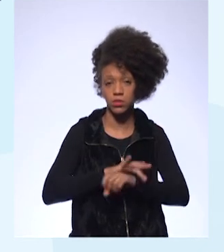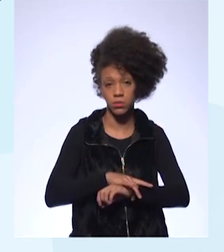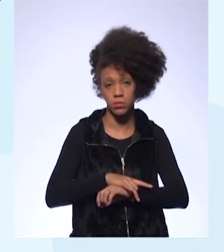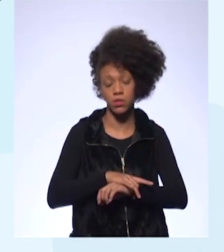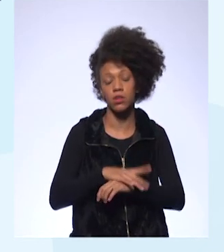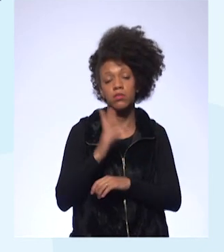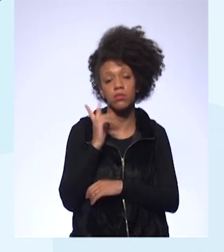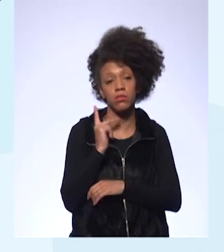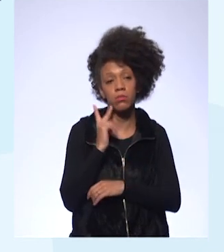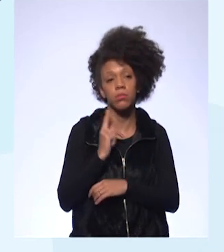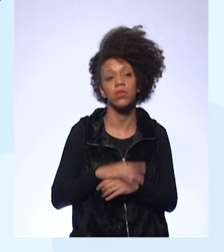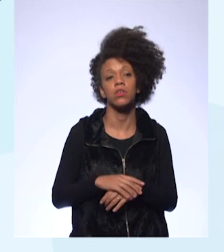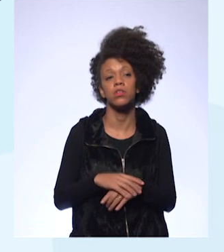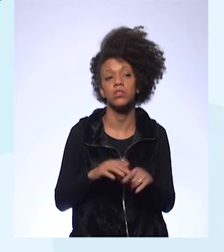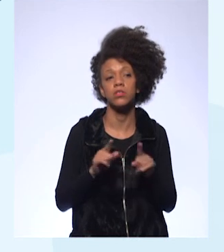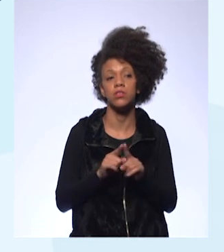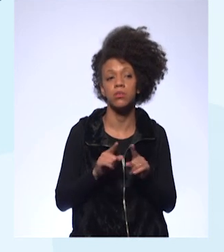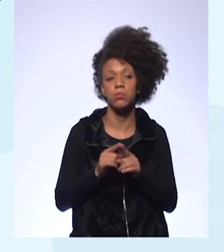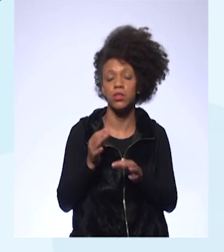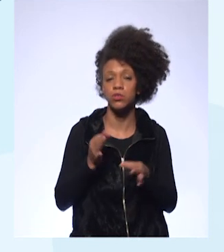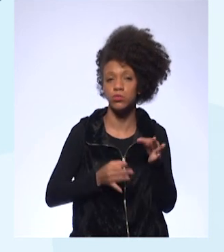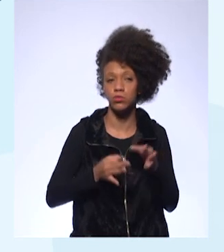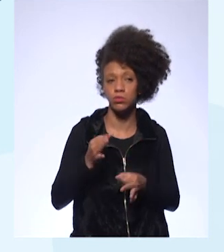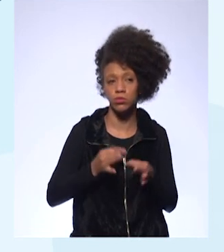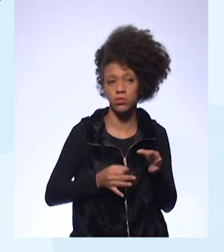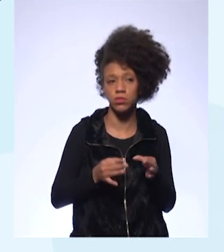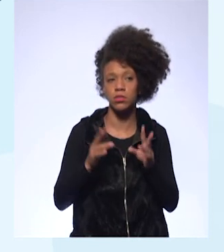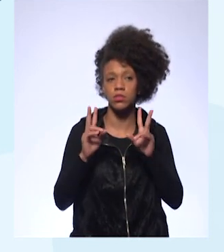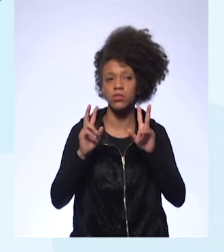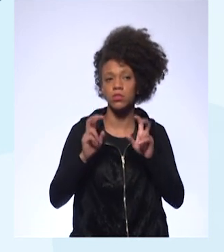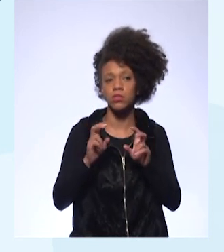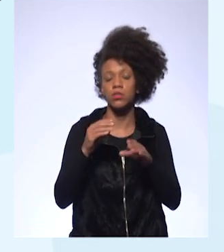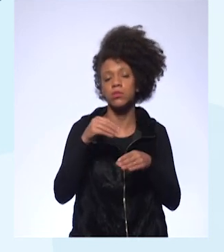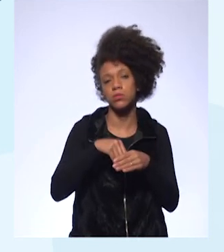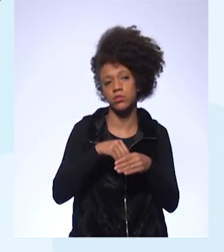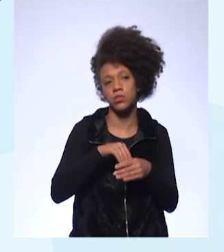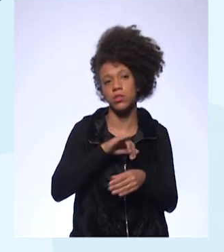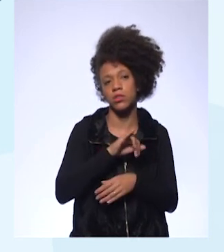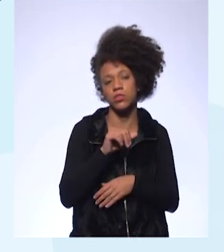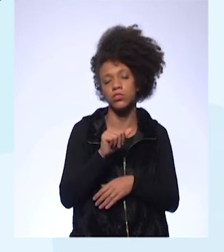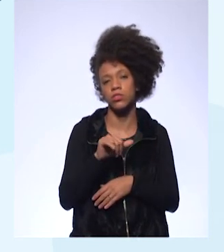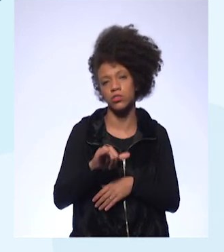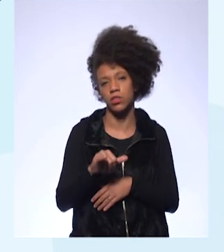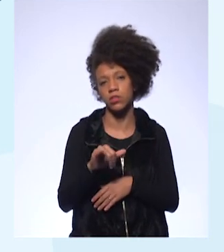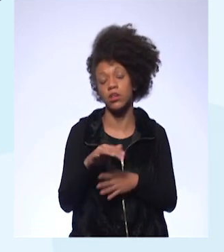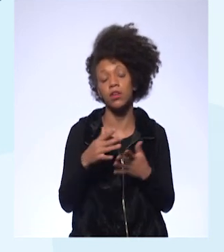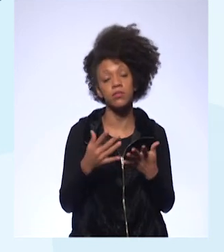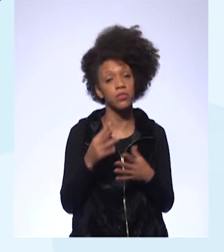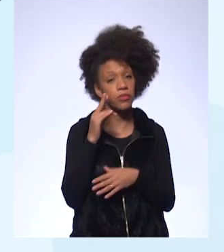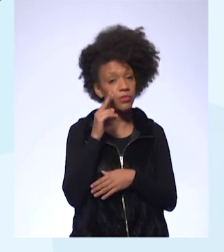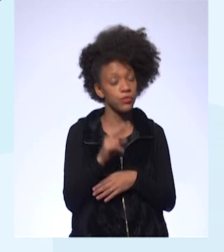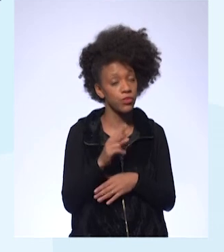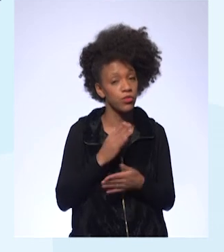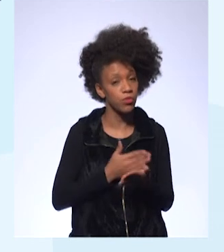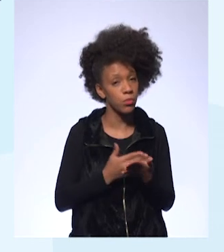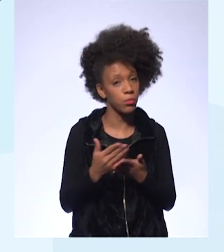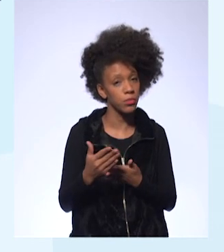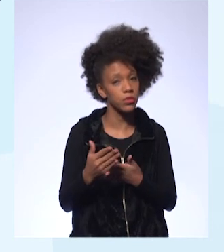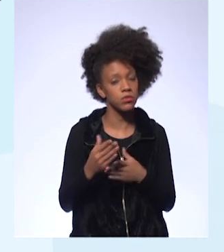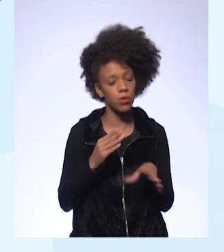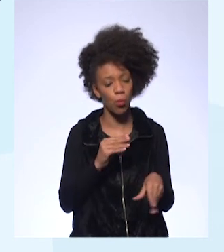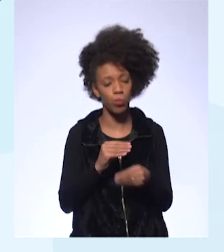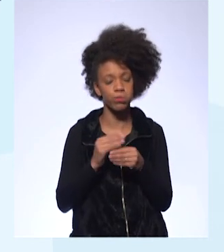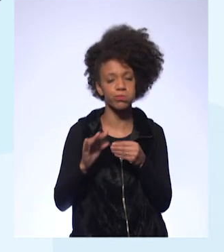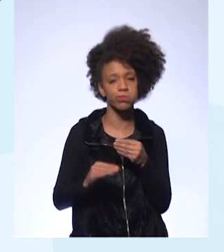que é a PESC, e justiça e assuntos internos, que é a JAI. Então, vejam que já começa a